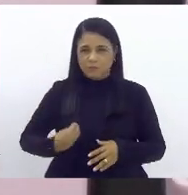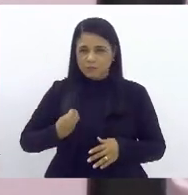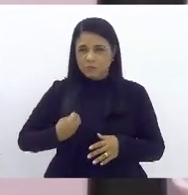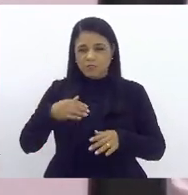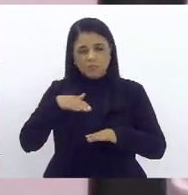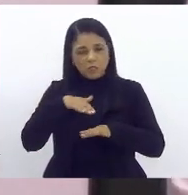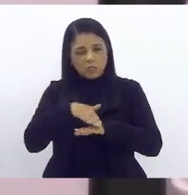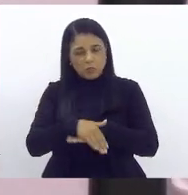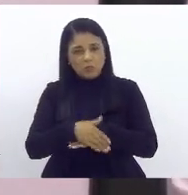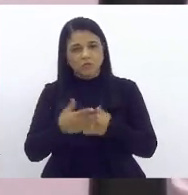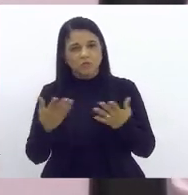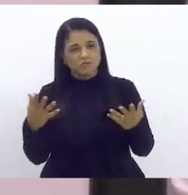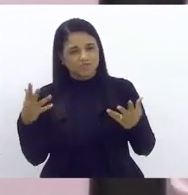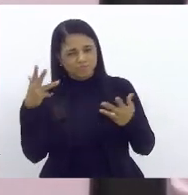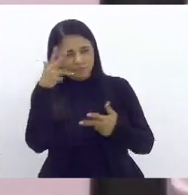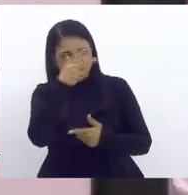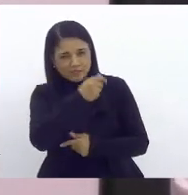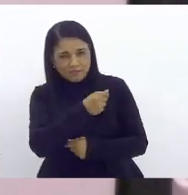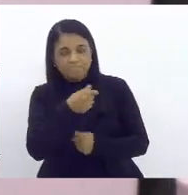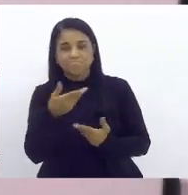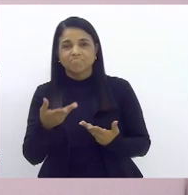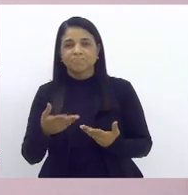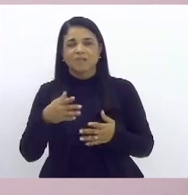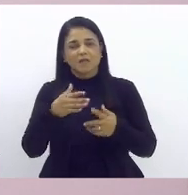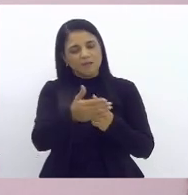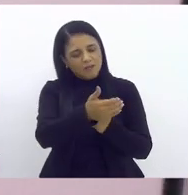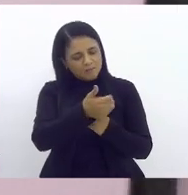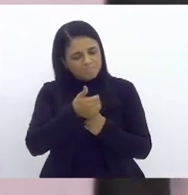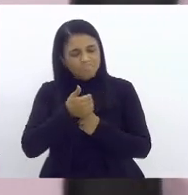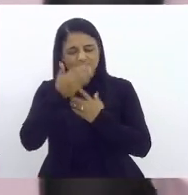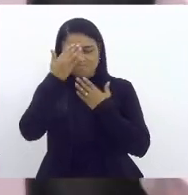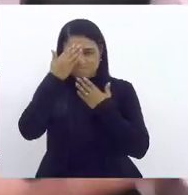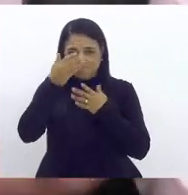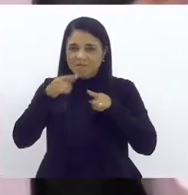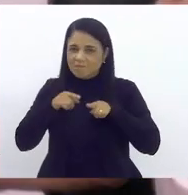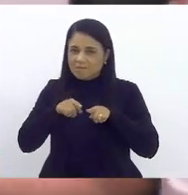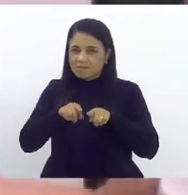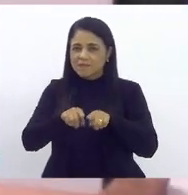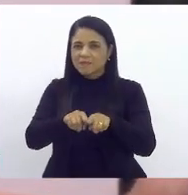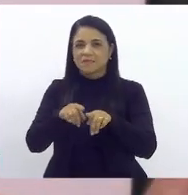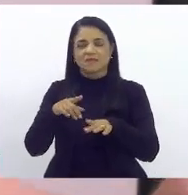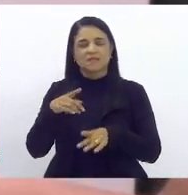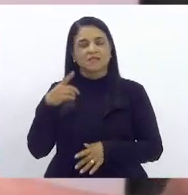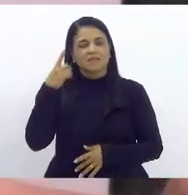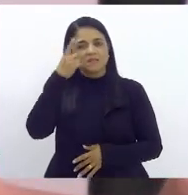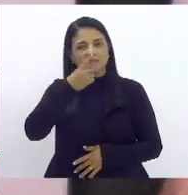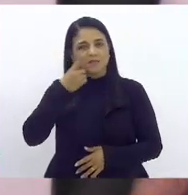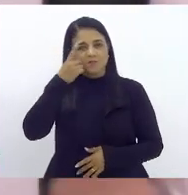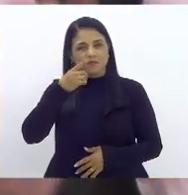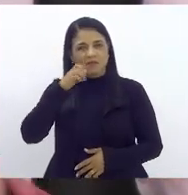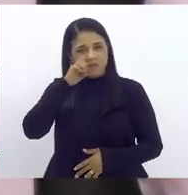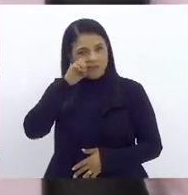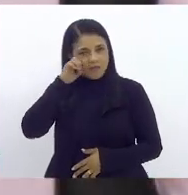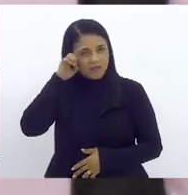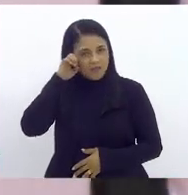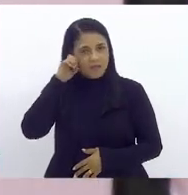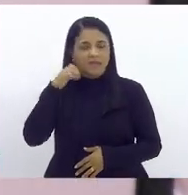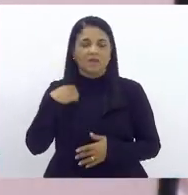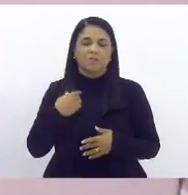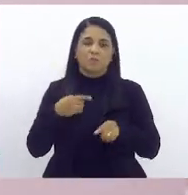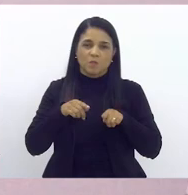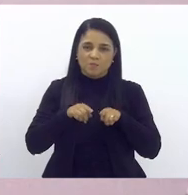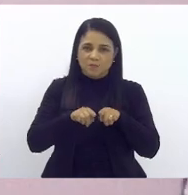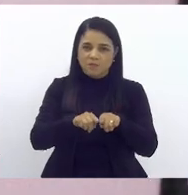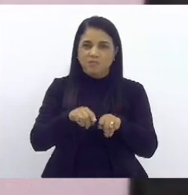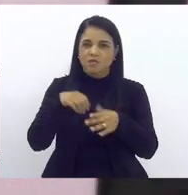potente, bonita. Agradeço muito a acolhida e a parceria com a deputada Élica, meu